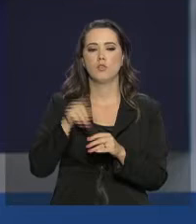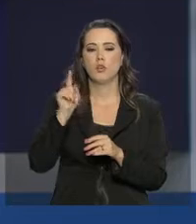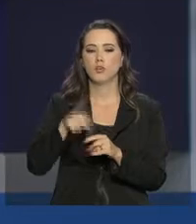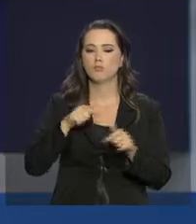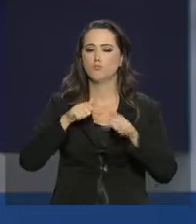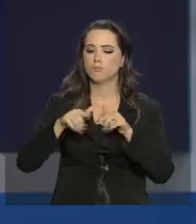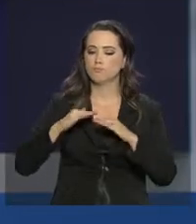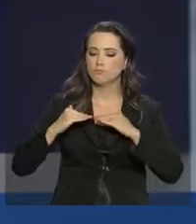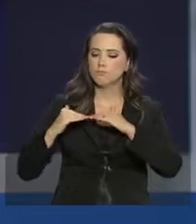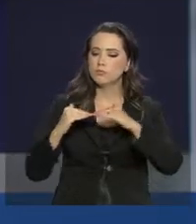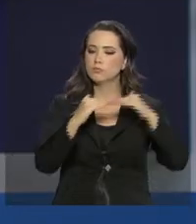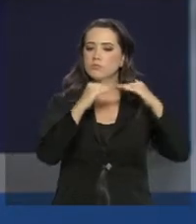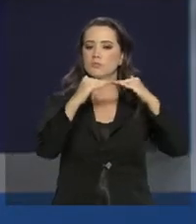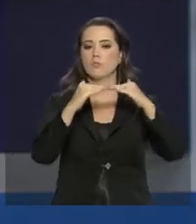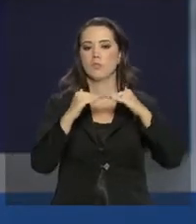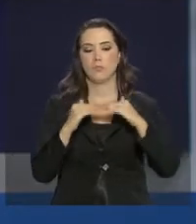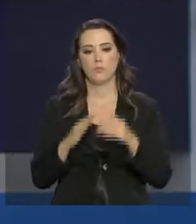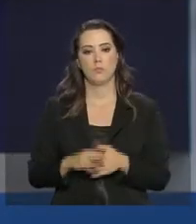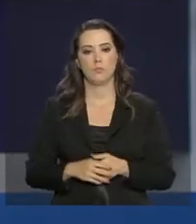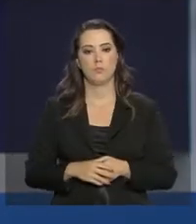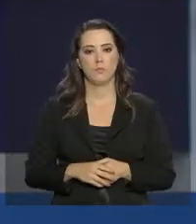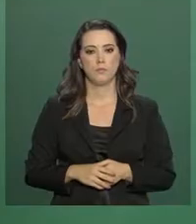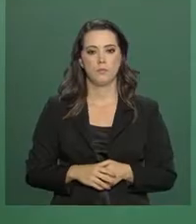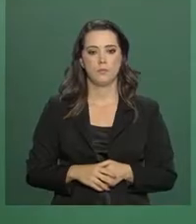exercício maior da democracia